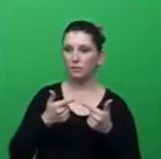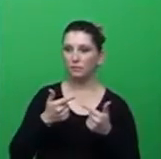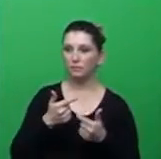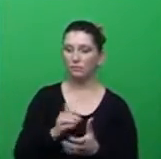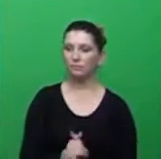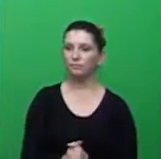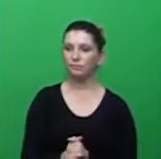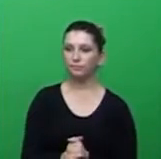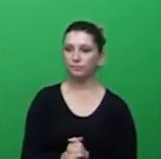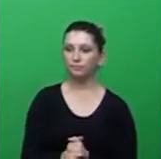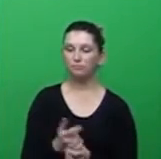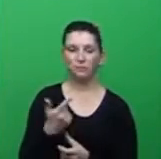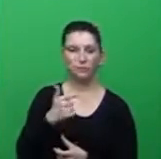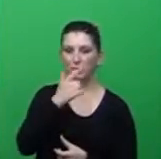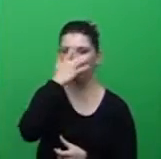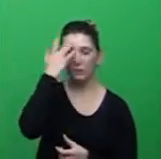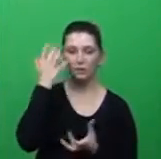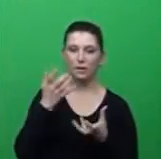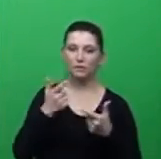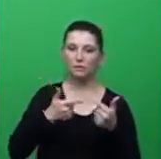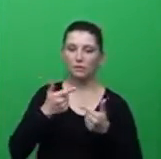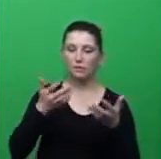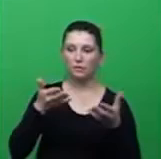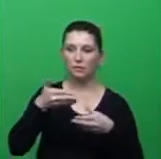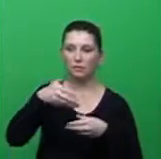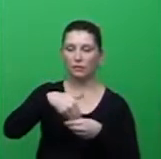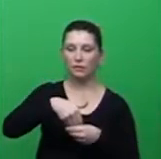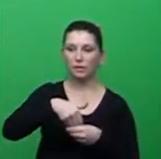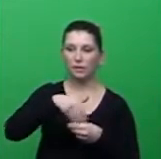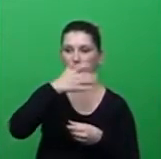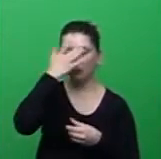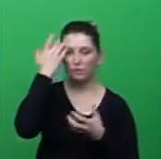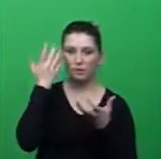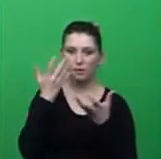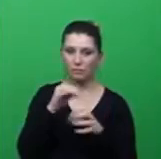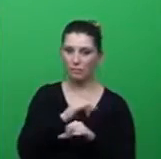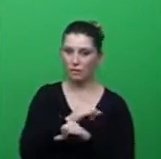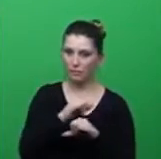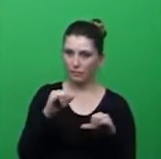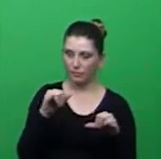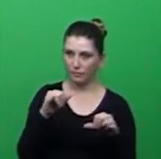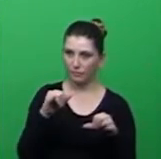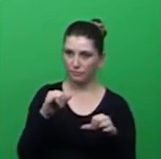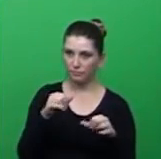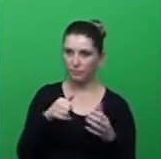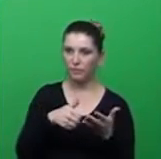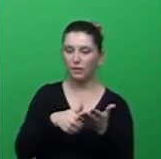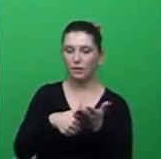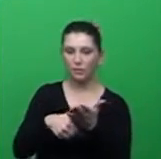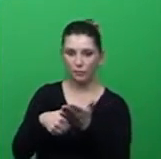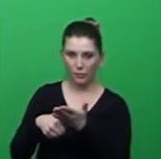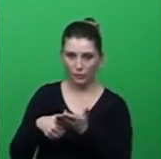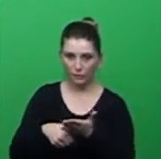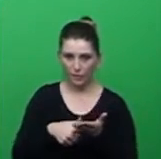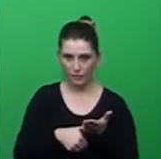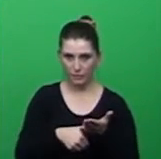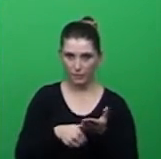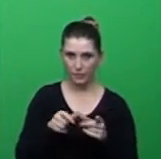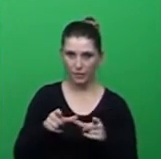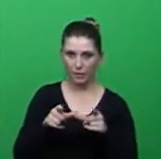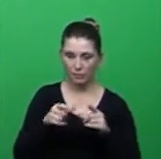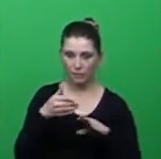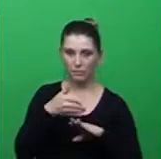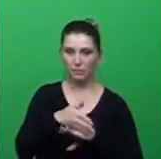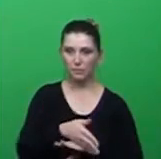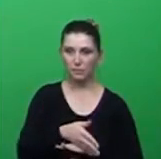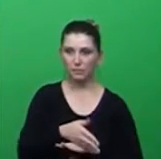discussão. Não havendo vereadores que queiram discutir, em votação, os contrários se manifestem. Requerimento aprovado por